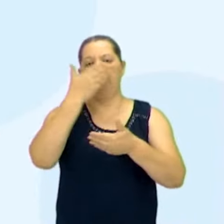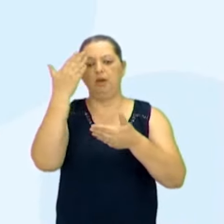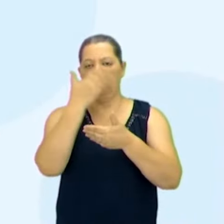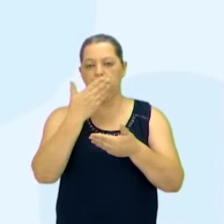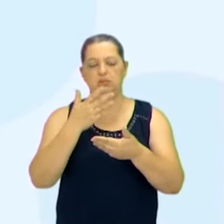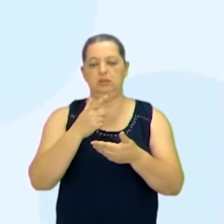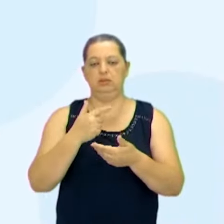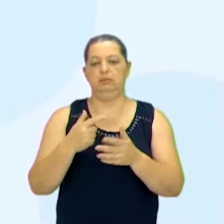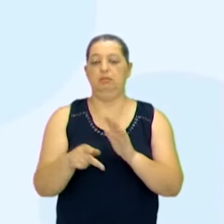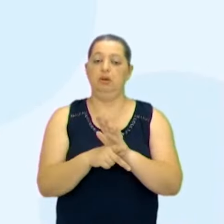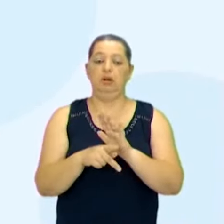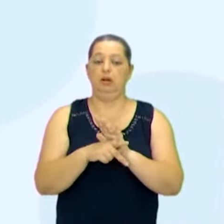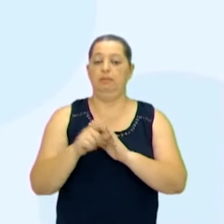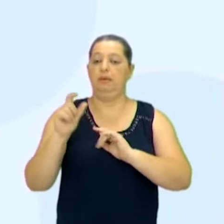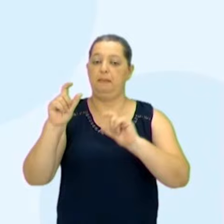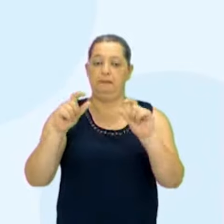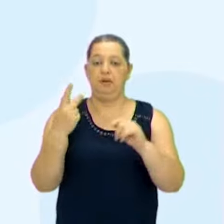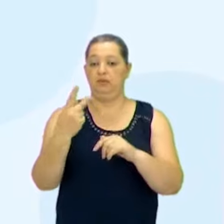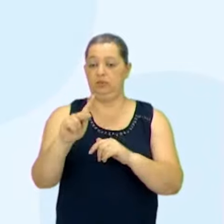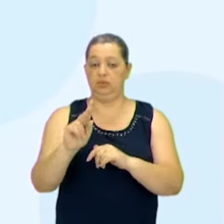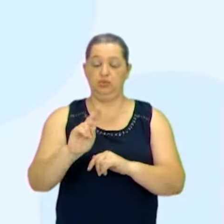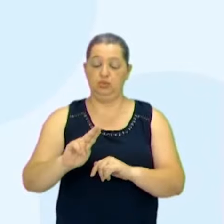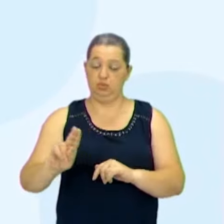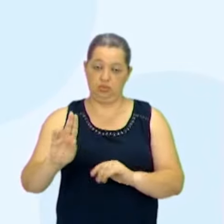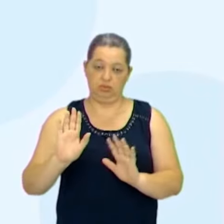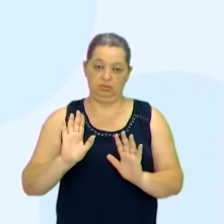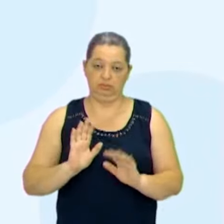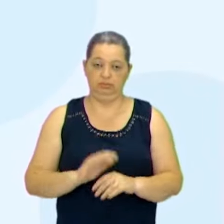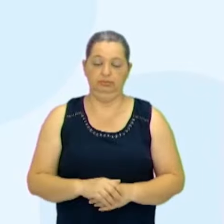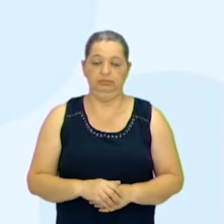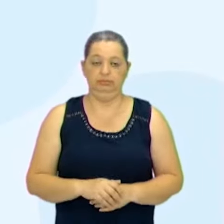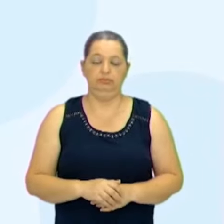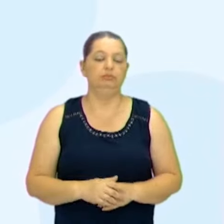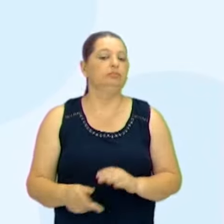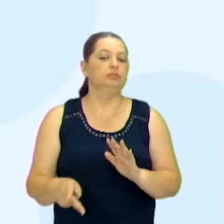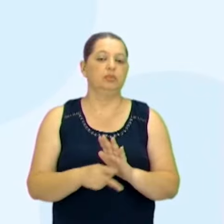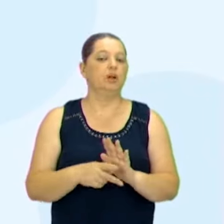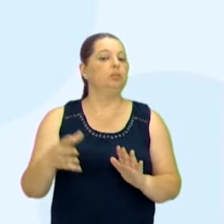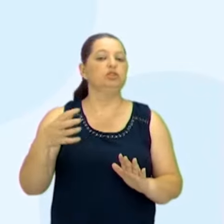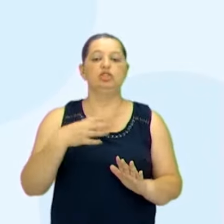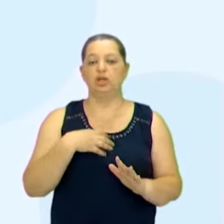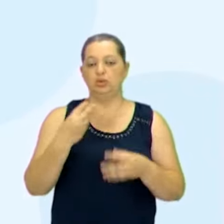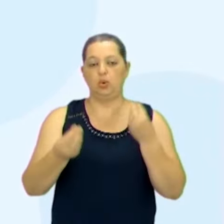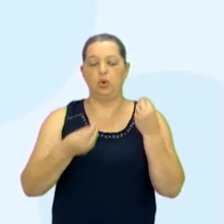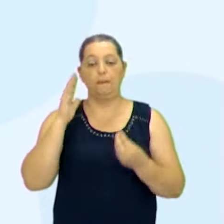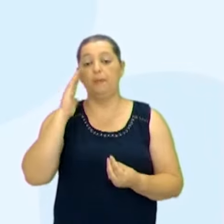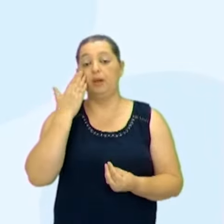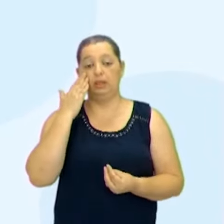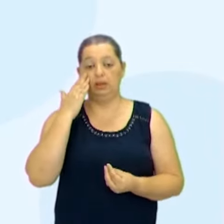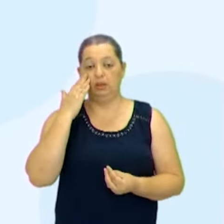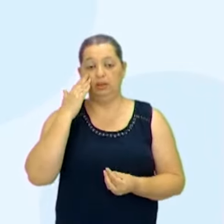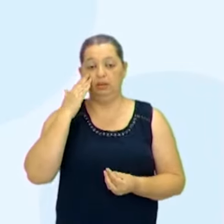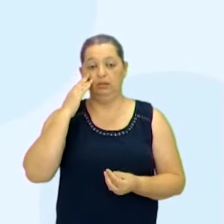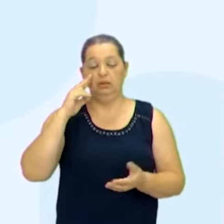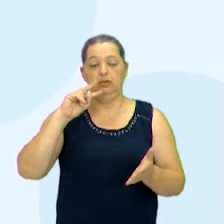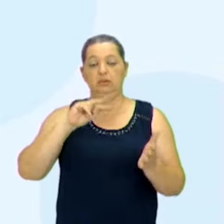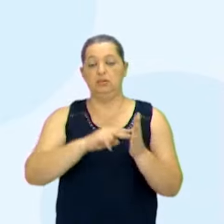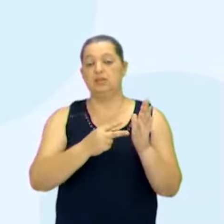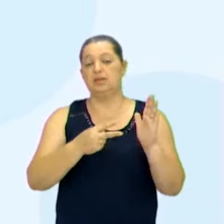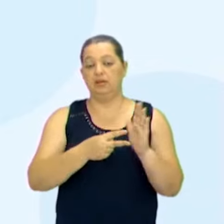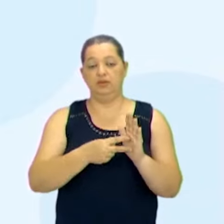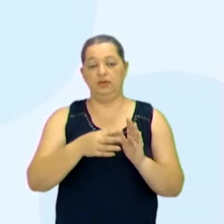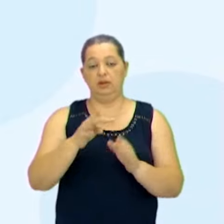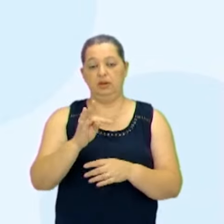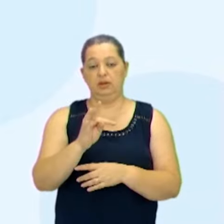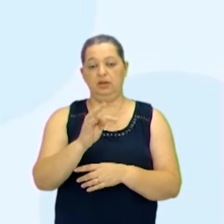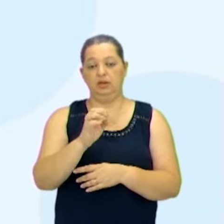suas palavras. A intenção aqui é que os alunos, eles tragam com as suas palavras o que eles entendem por terrorismo, né?